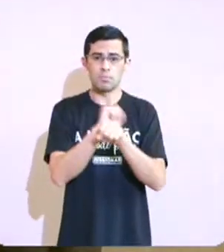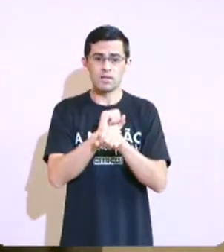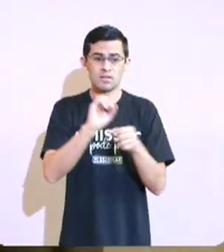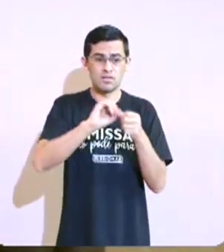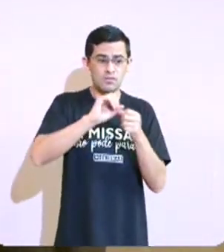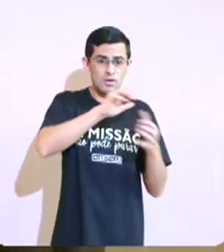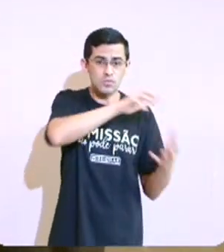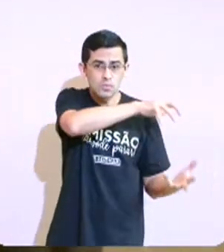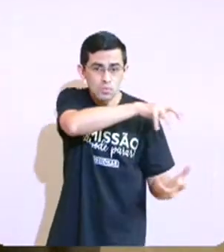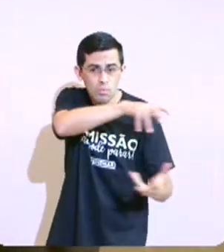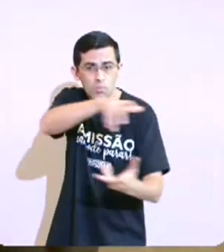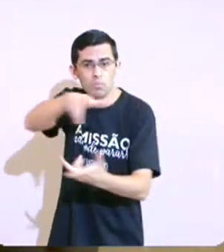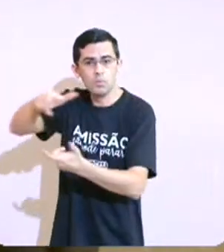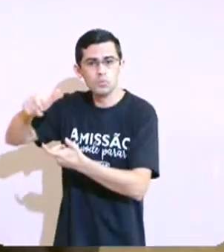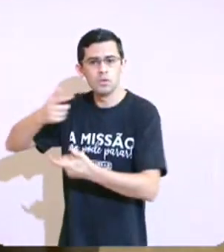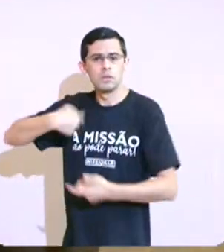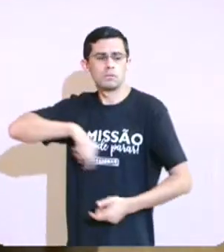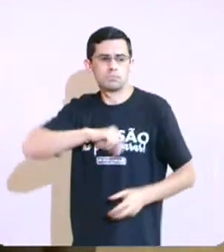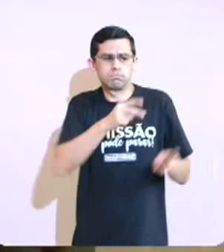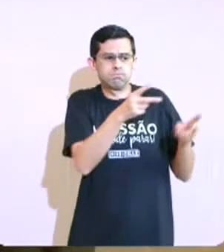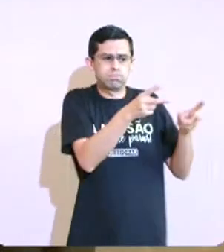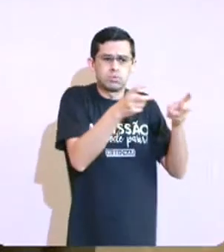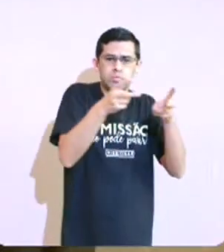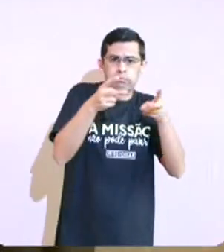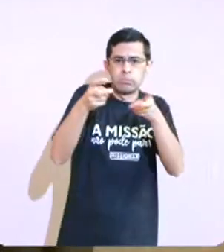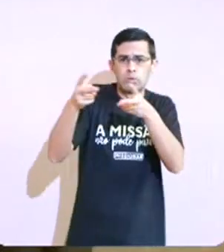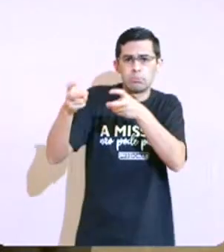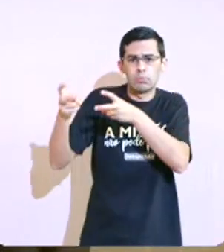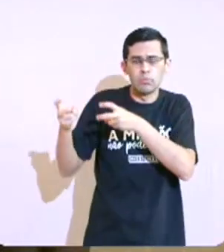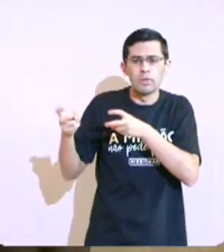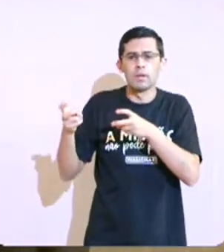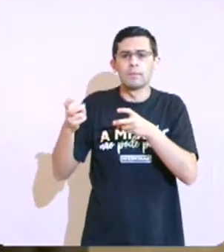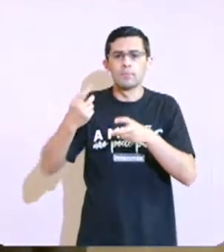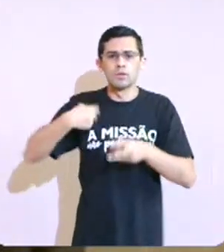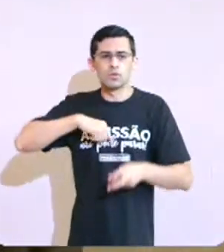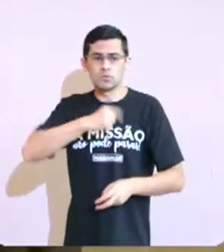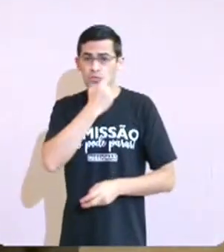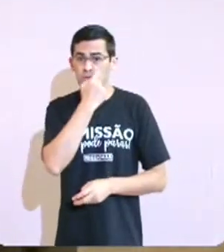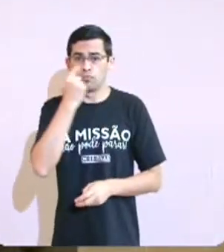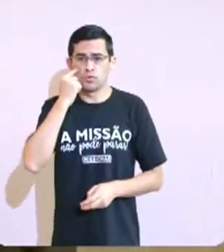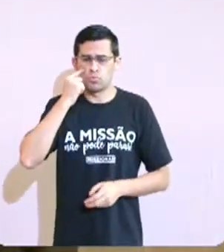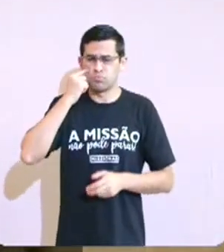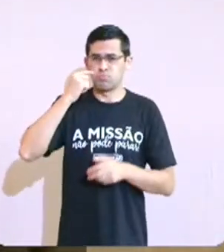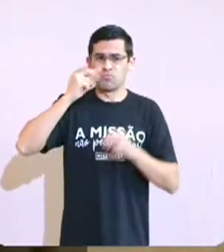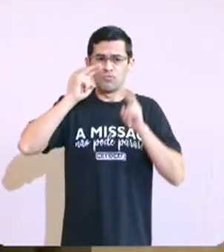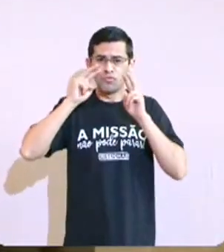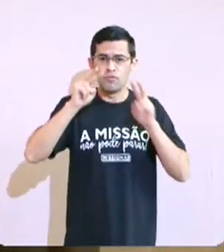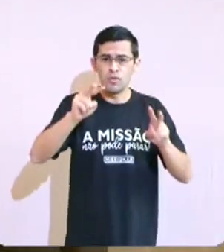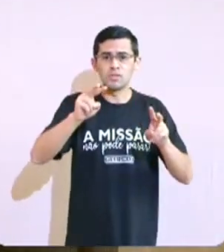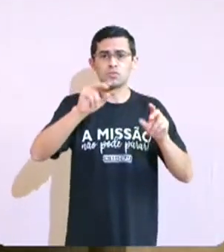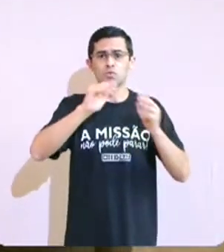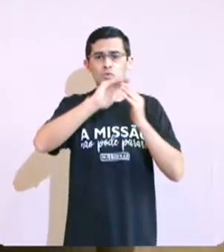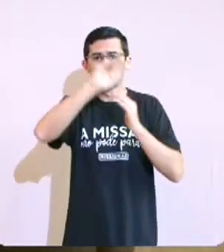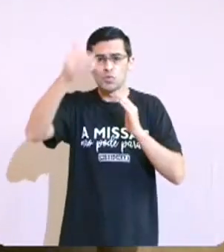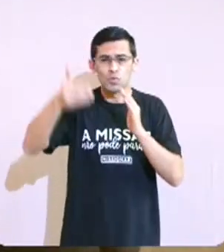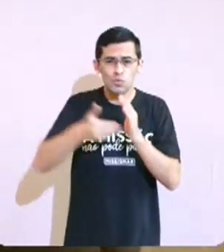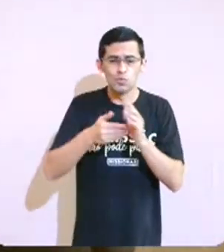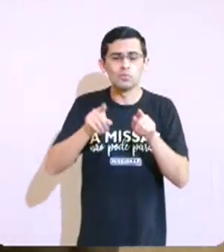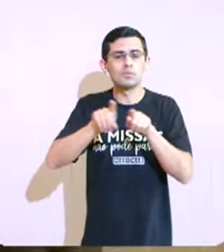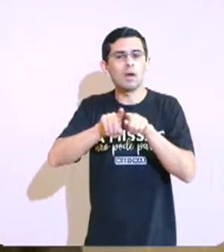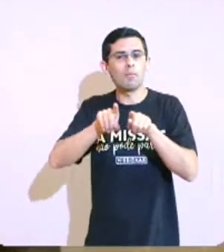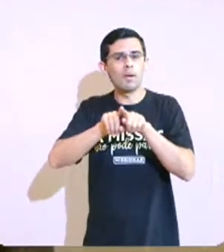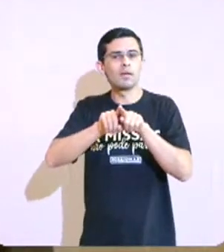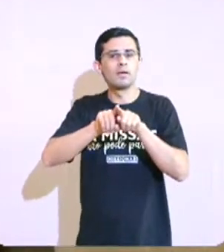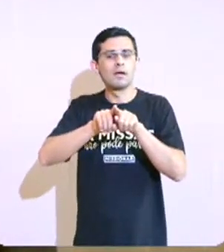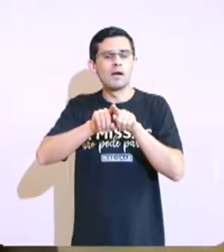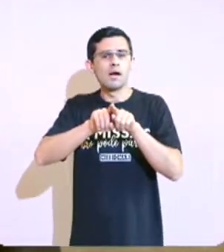redor do mundo. É isso que temos visto, ouvido e os nossos olhos contemplaram e as nossas mãos apalparam